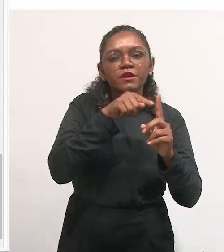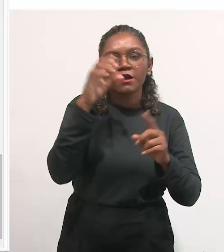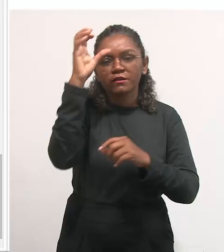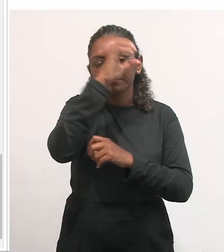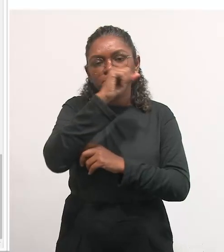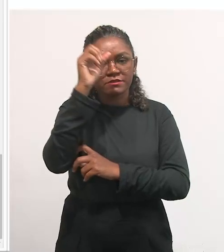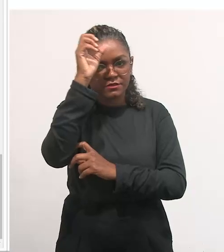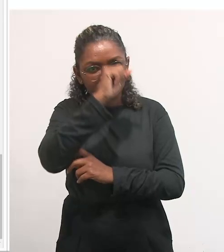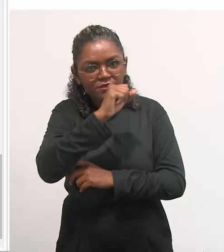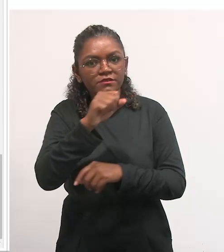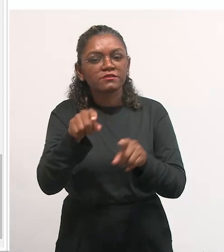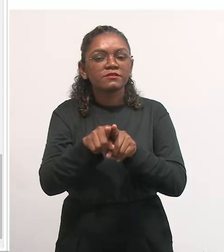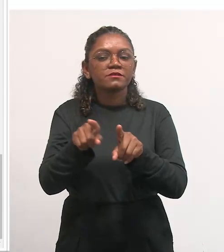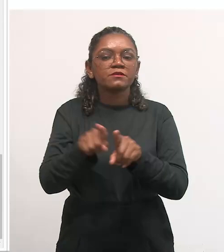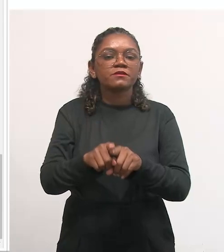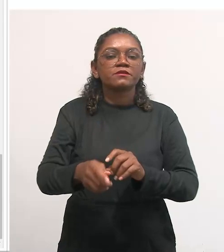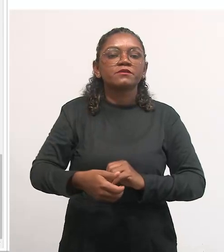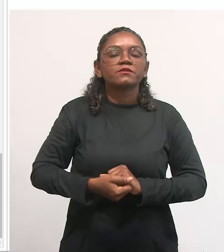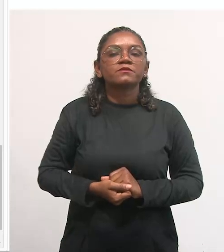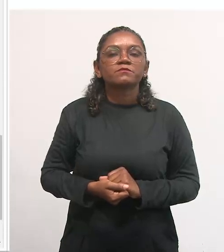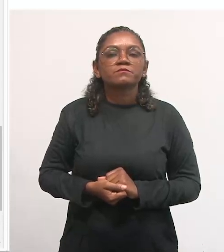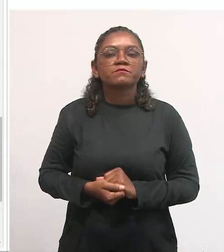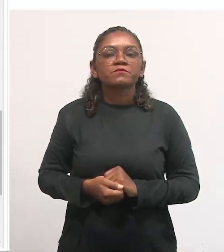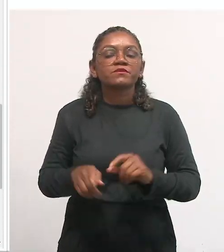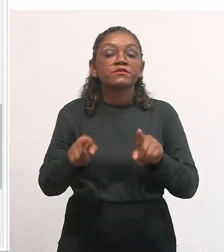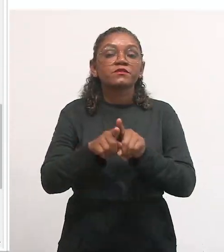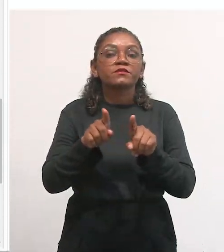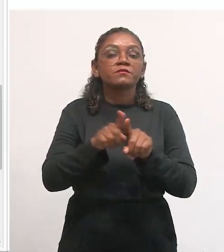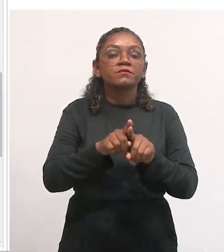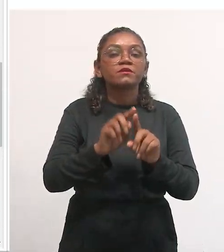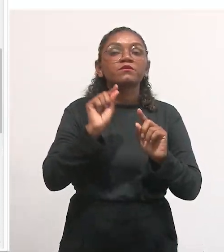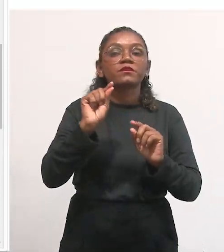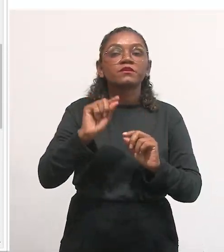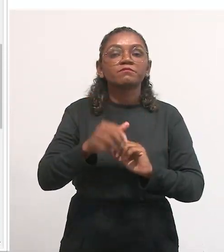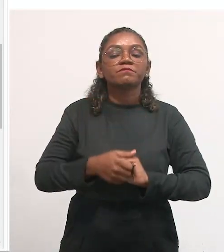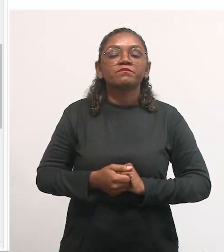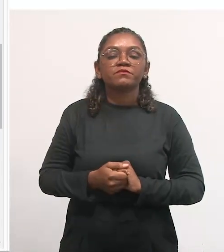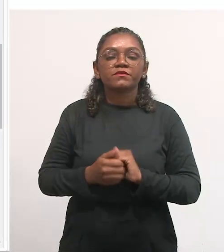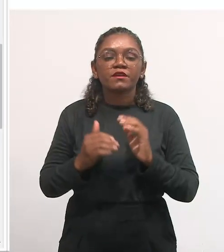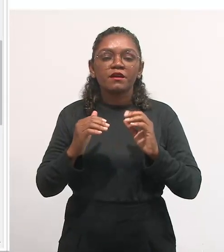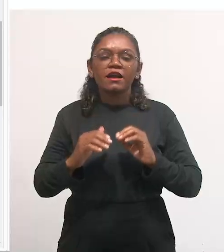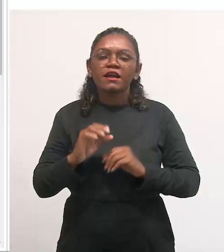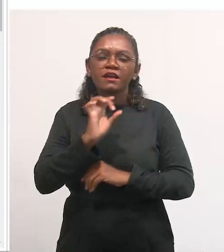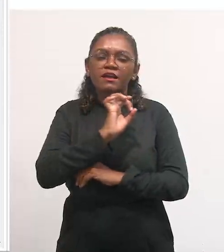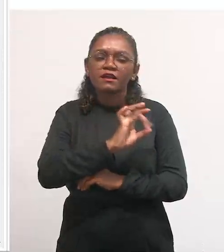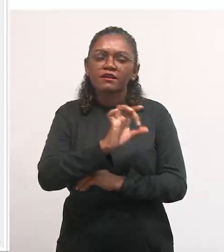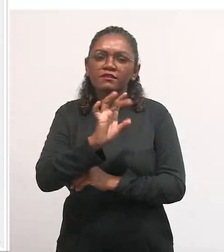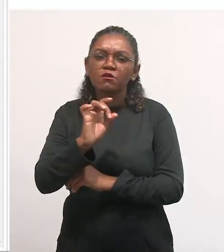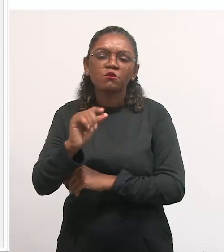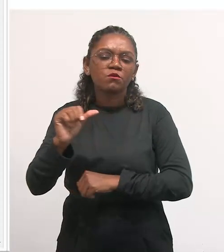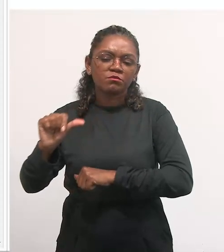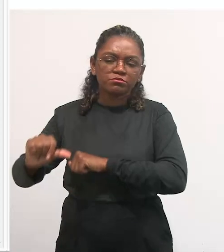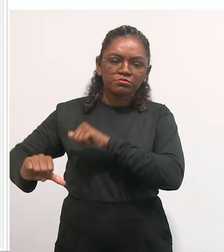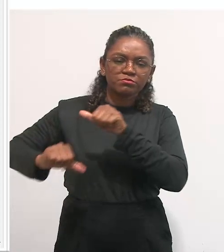a transição da educação, né, de cada eixo, como é que ocorre a transição. E